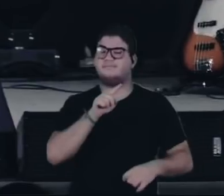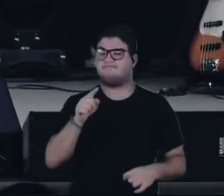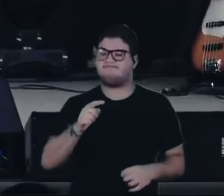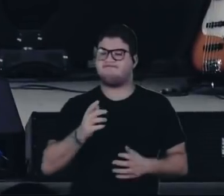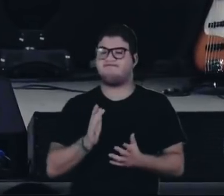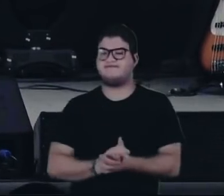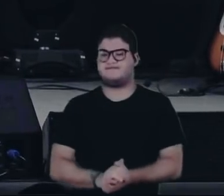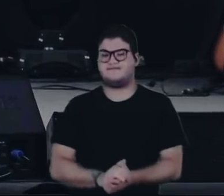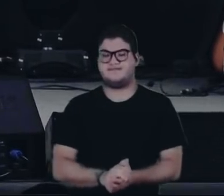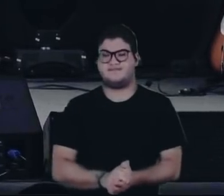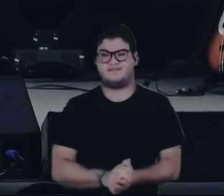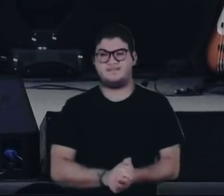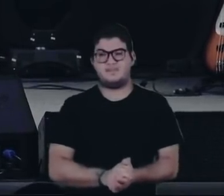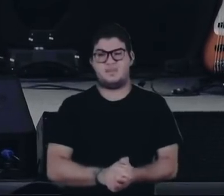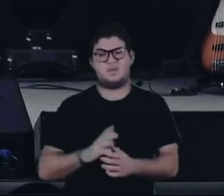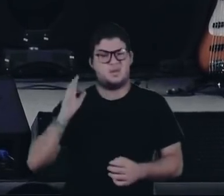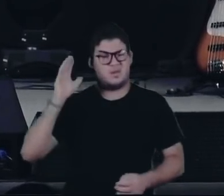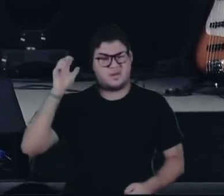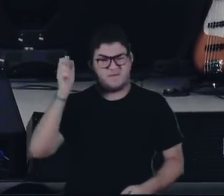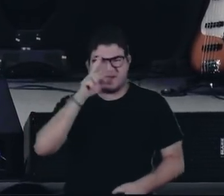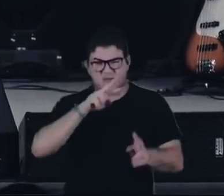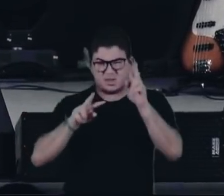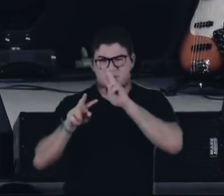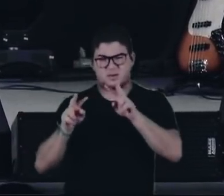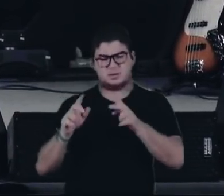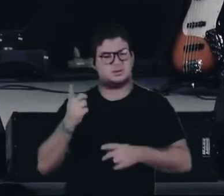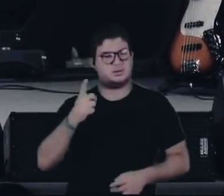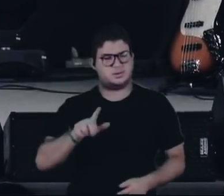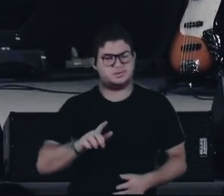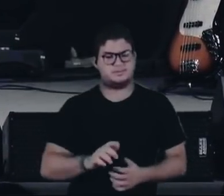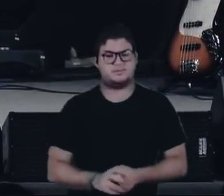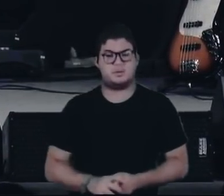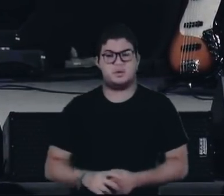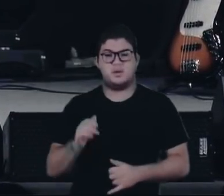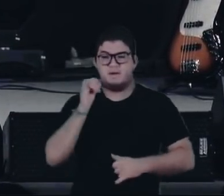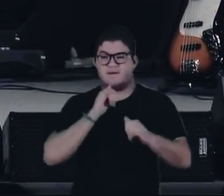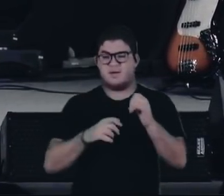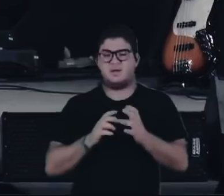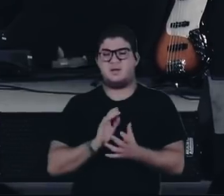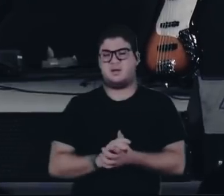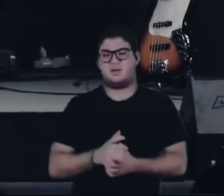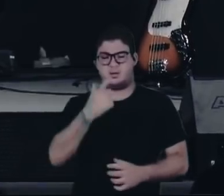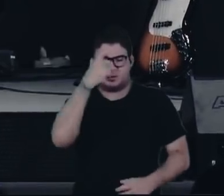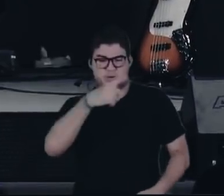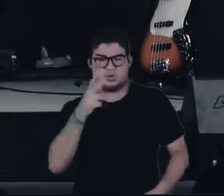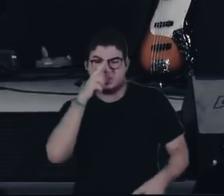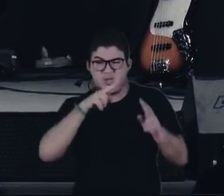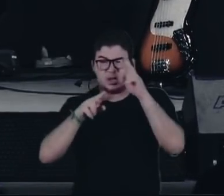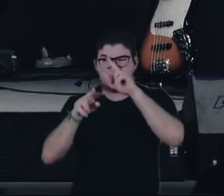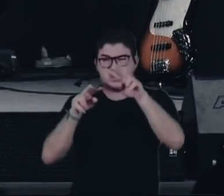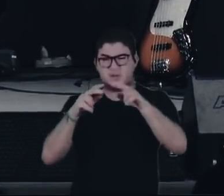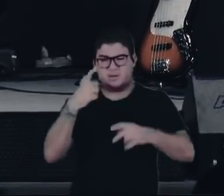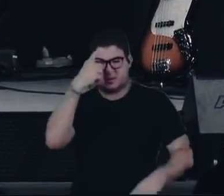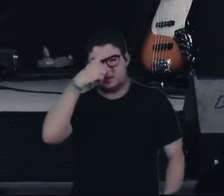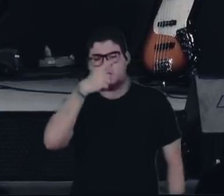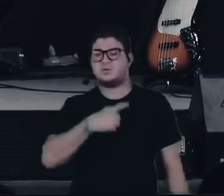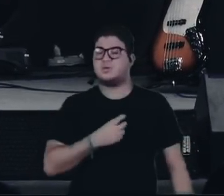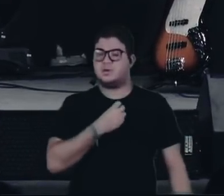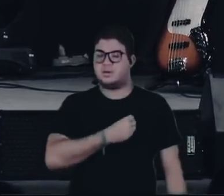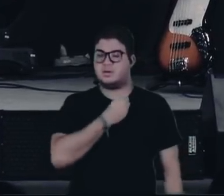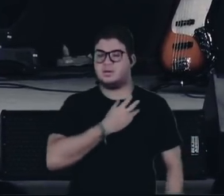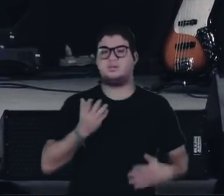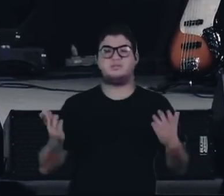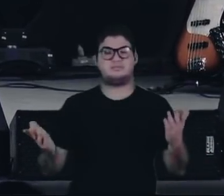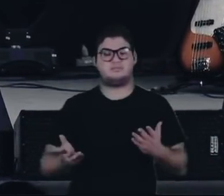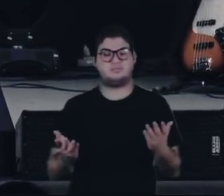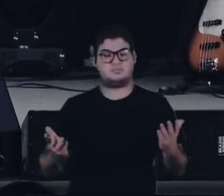vai e ouve as outras. Mas a gente já falou do estilo da visão, já falou do estilo do padrão. E hoje nós